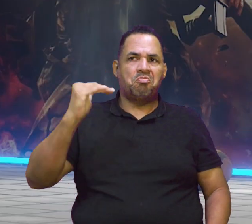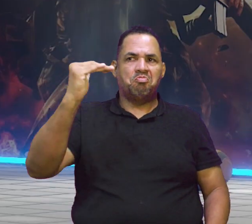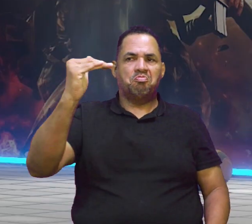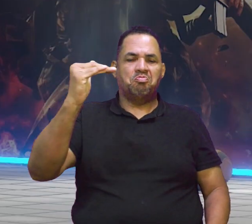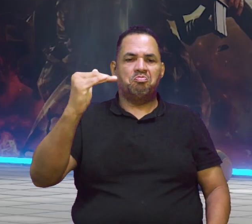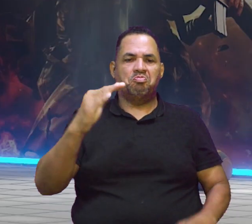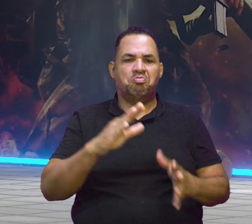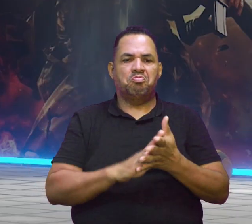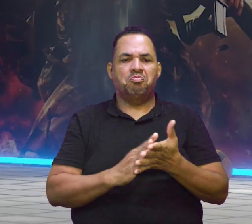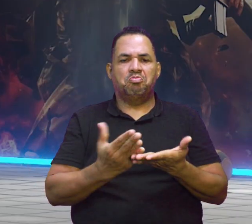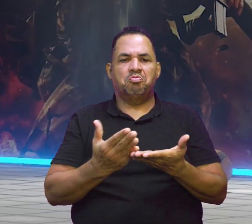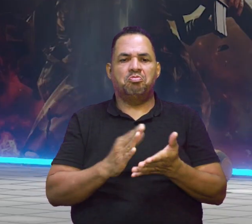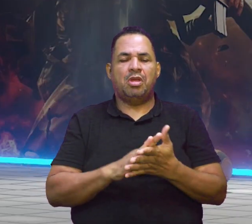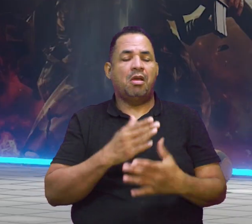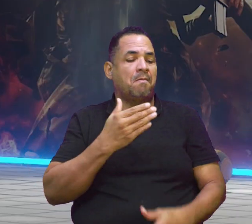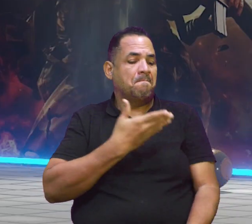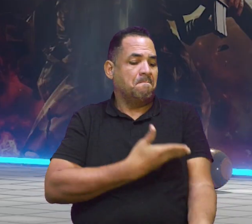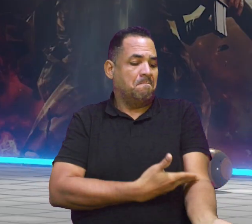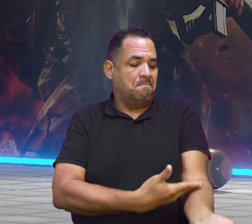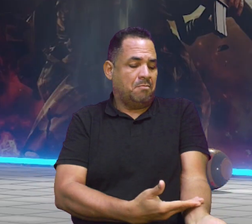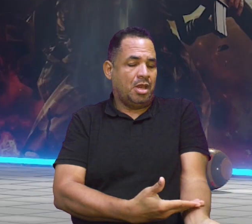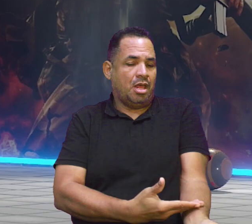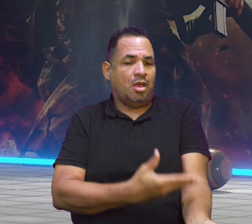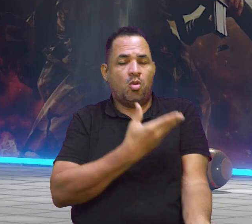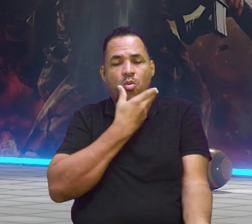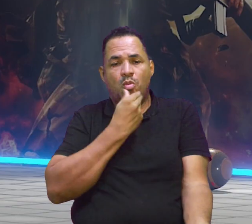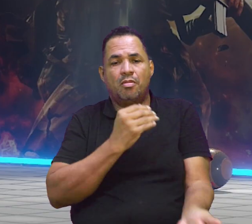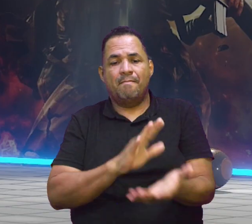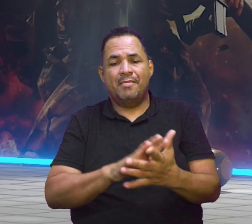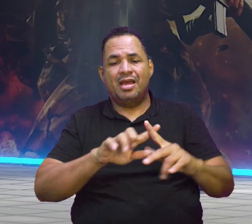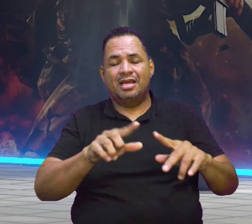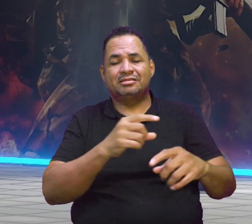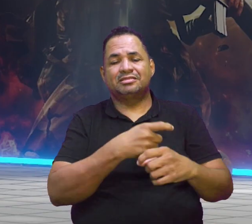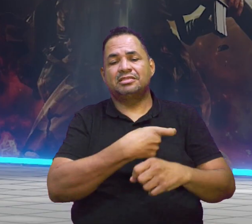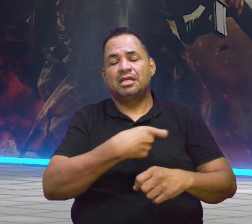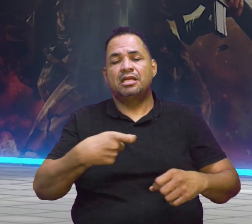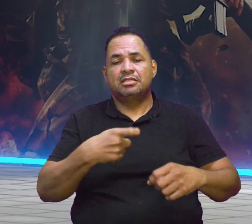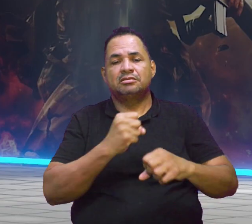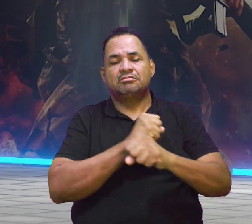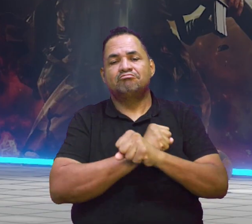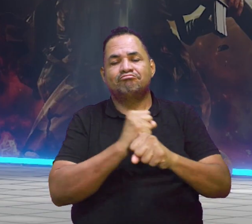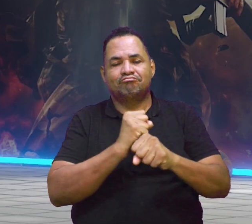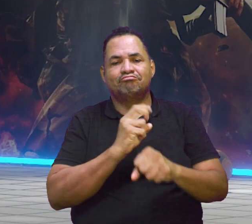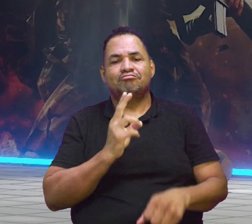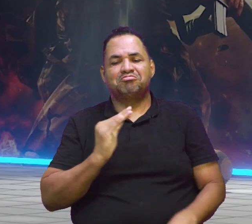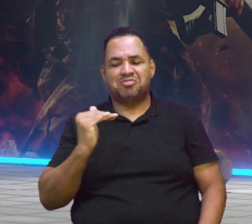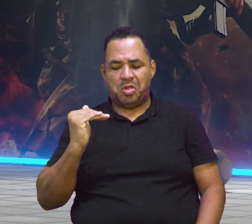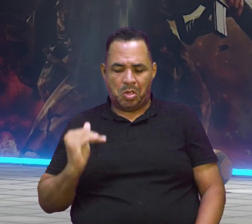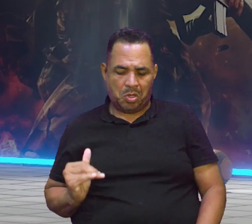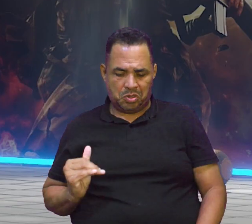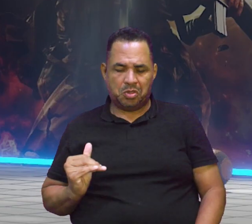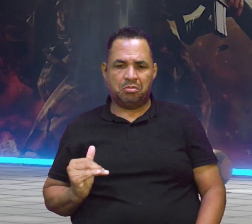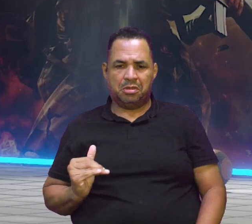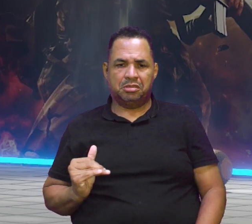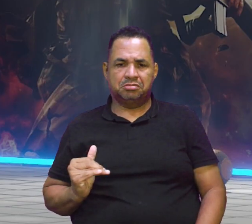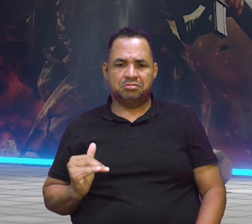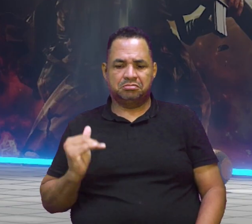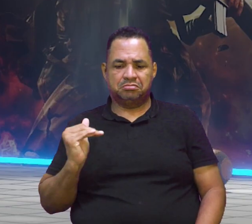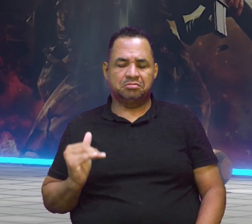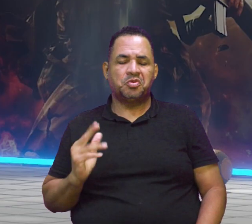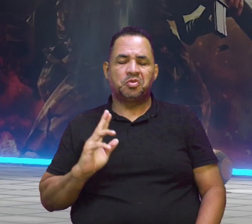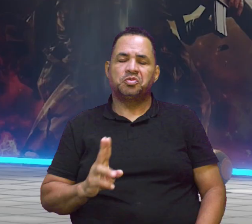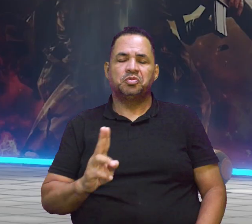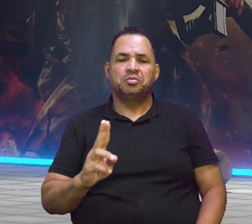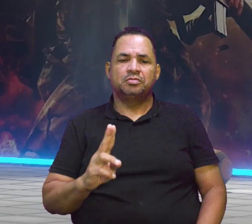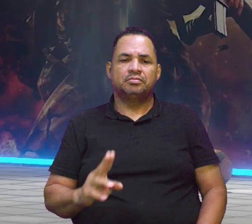ser brancos, só que os ex-escravos, eles sempre vão ser marinheiros. Pois bem, nessa